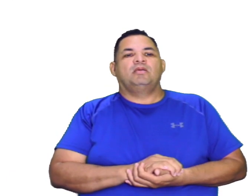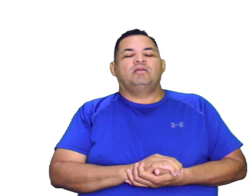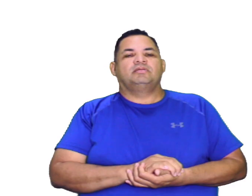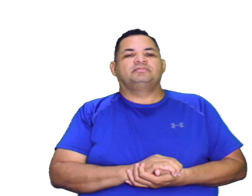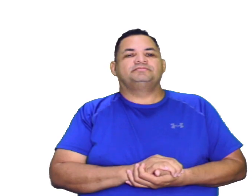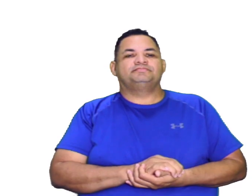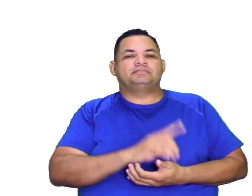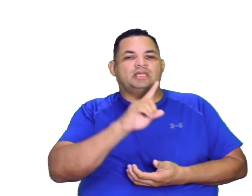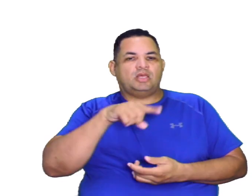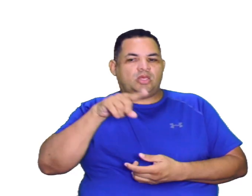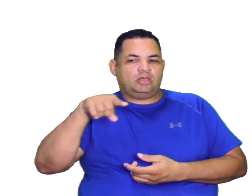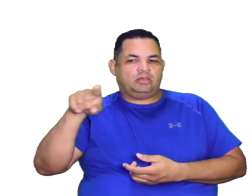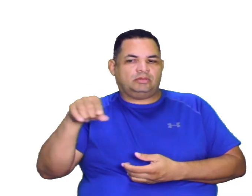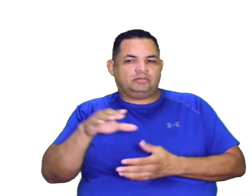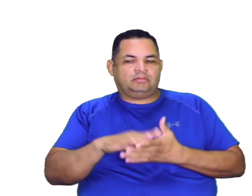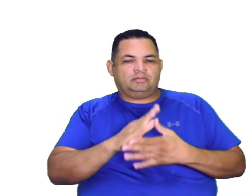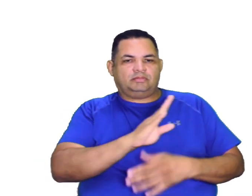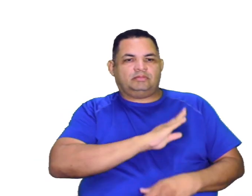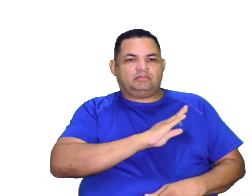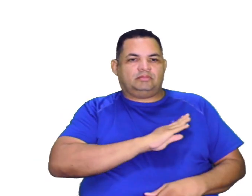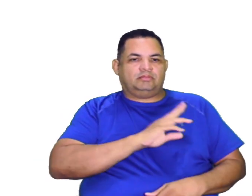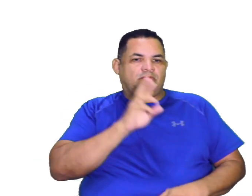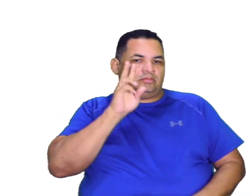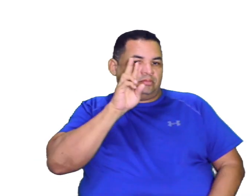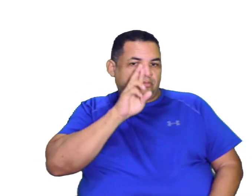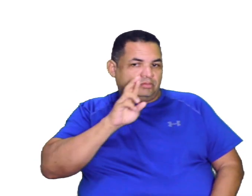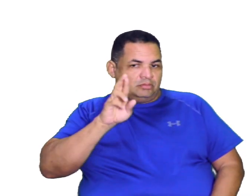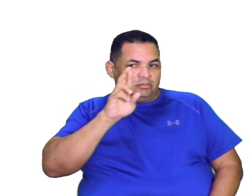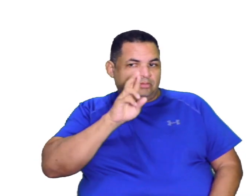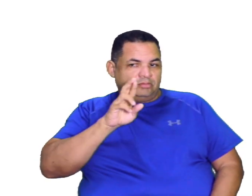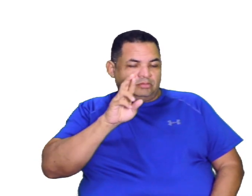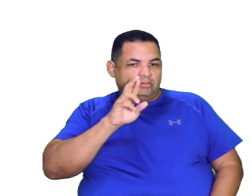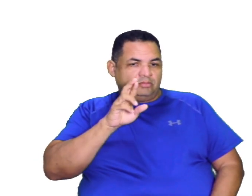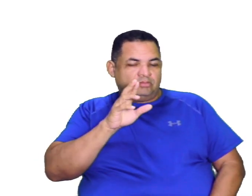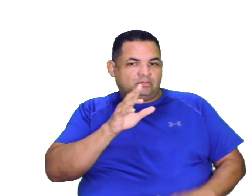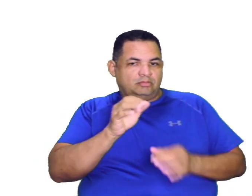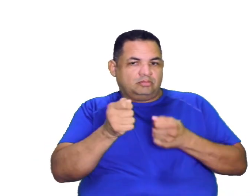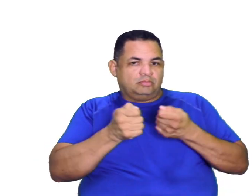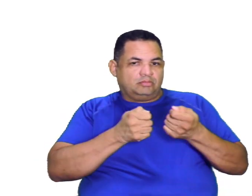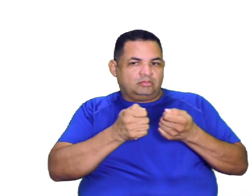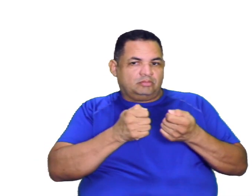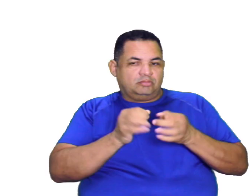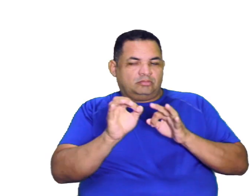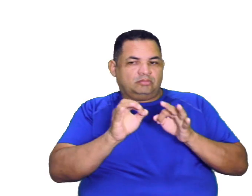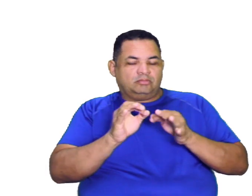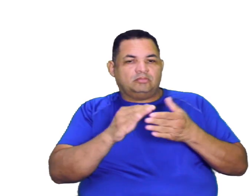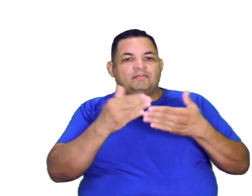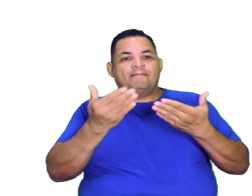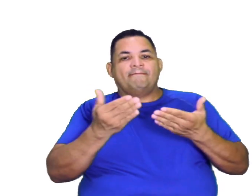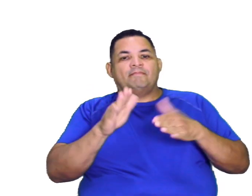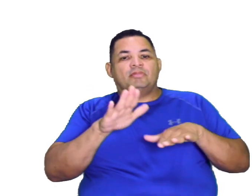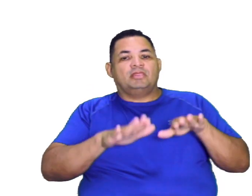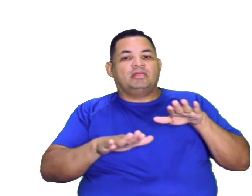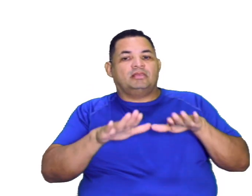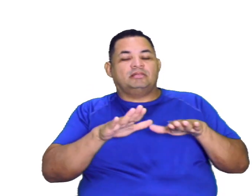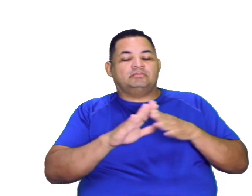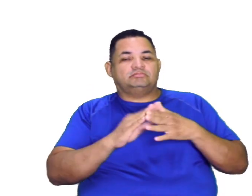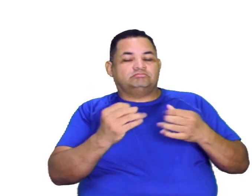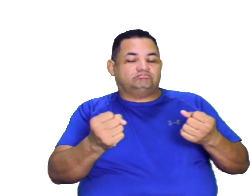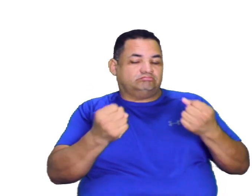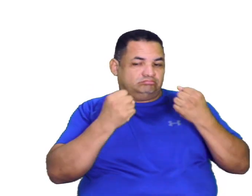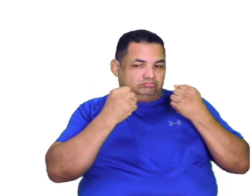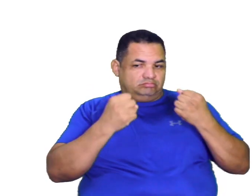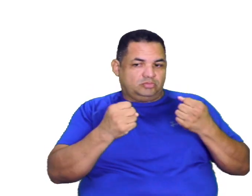Essa frequência cardíaca, eu preciso estar observando meus exercícios, ajustar a intensidade aí, dependendo da